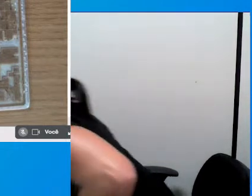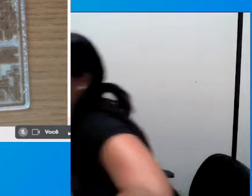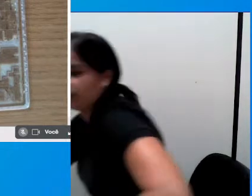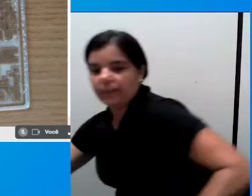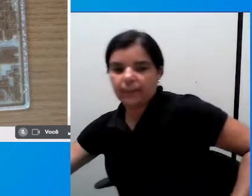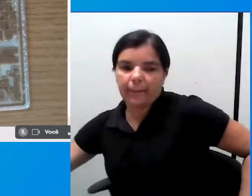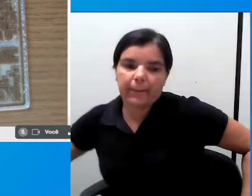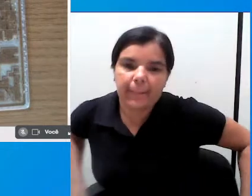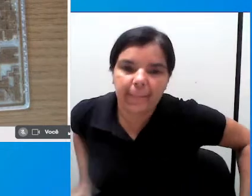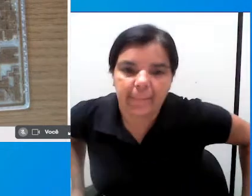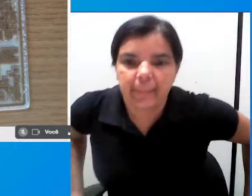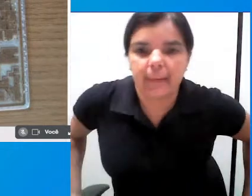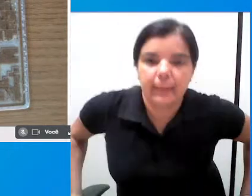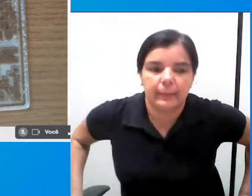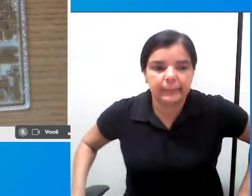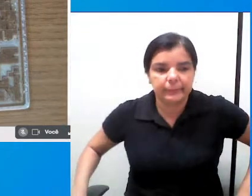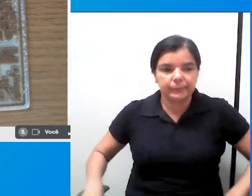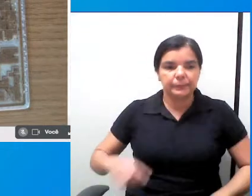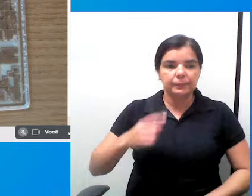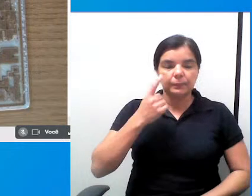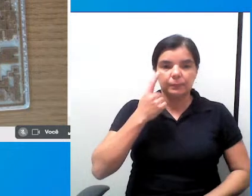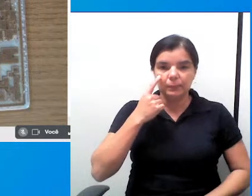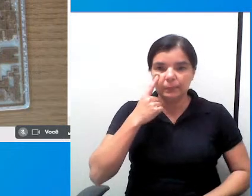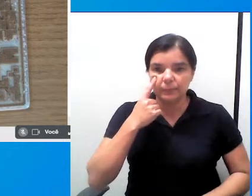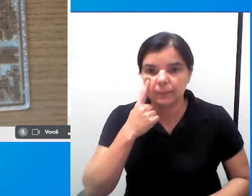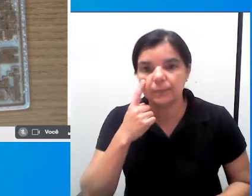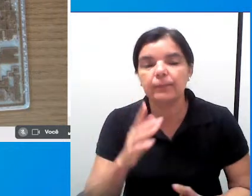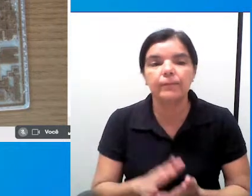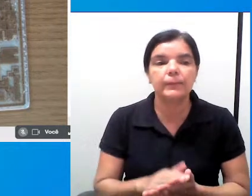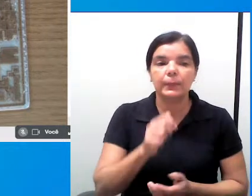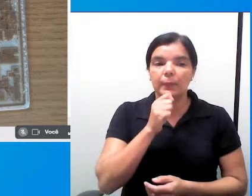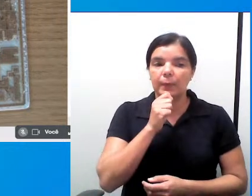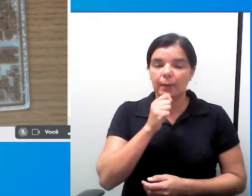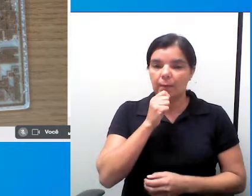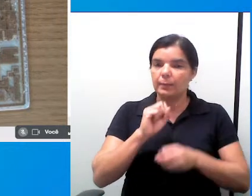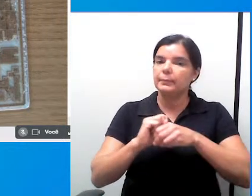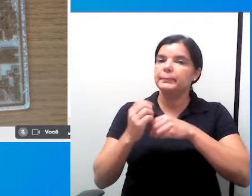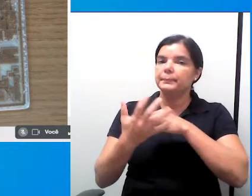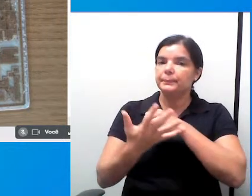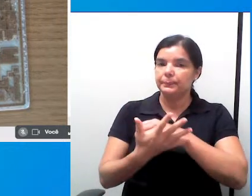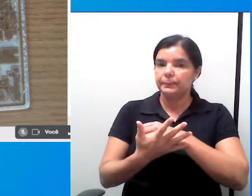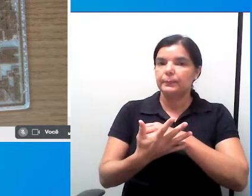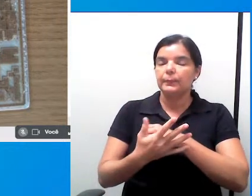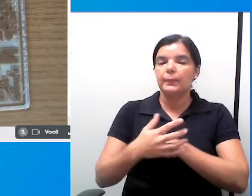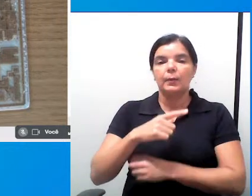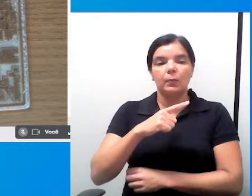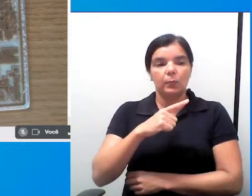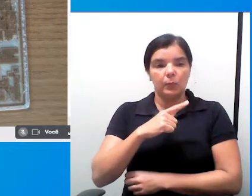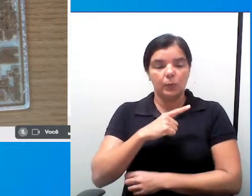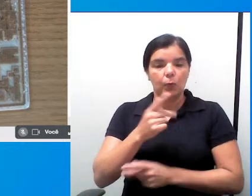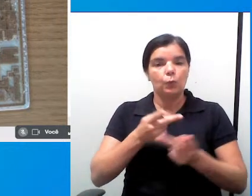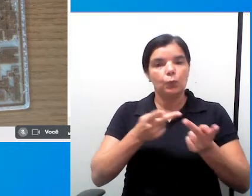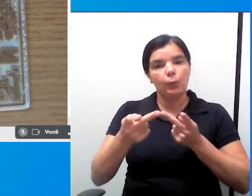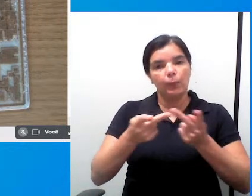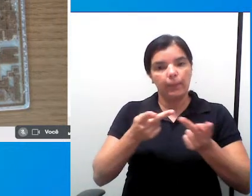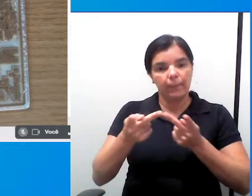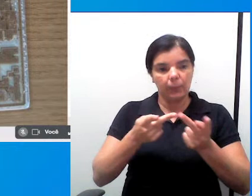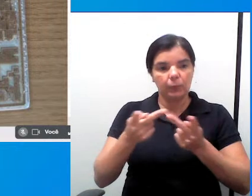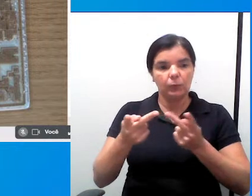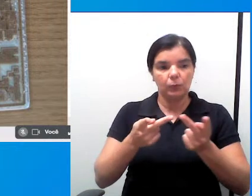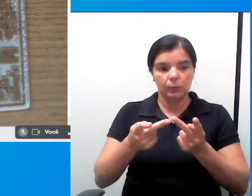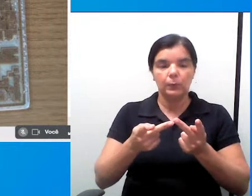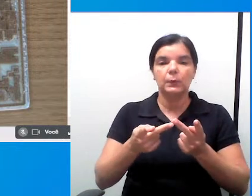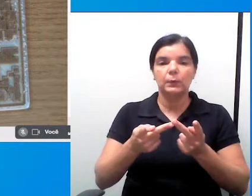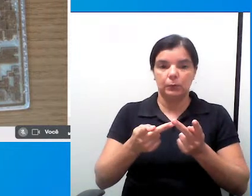computador. Problema que a gente tem dificuldade de registrar. Ainda na pandemia, a gente desenvolveu um projeto onde a gente